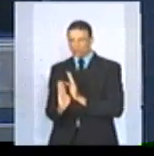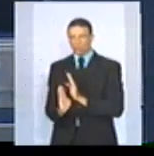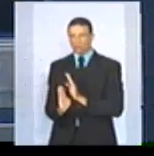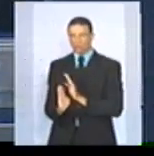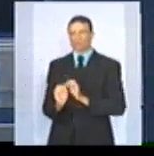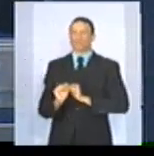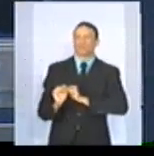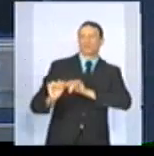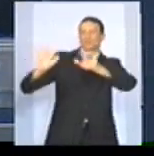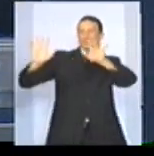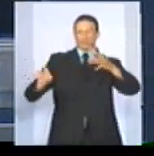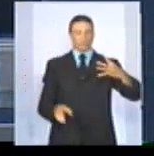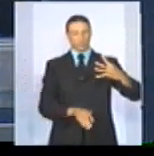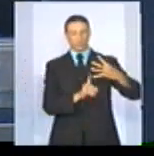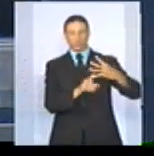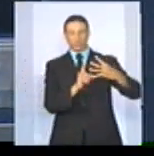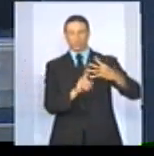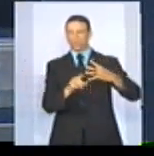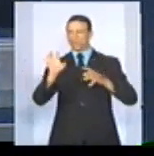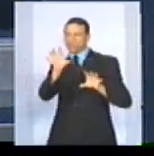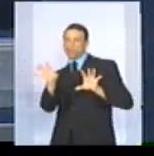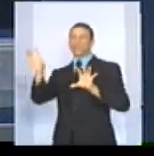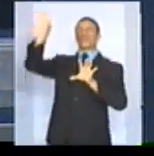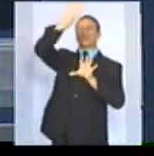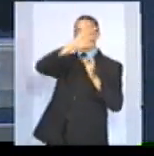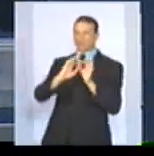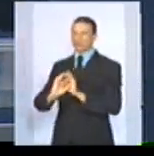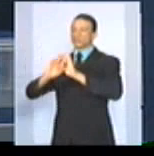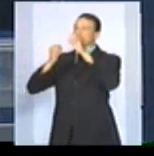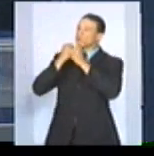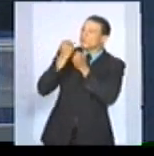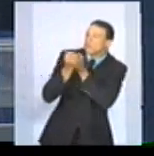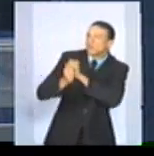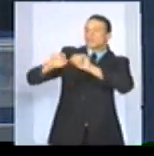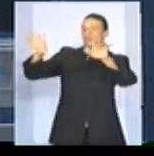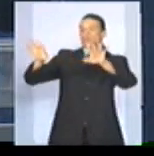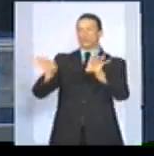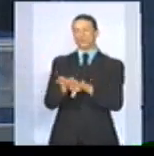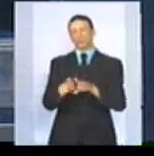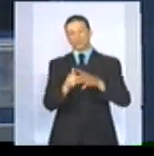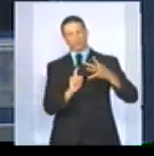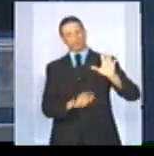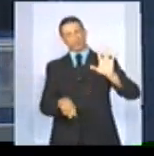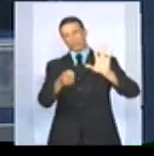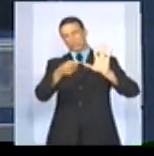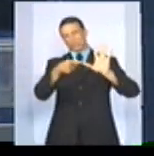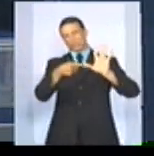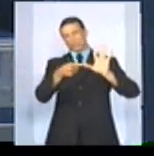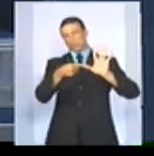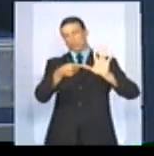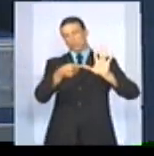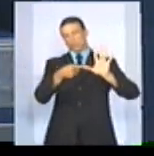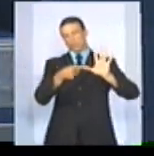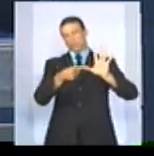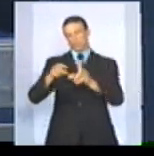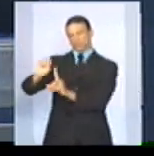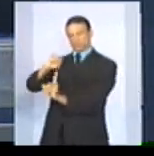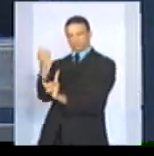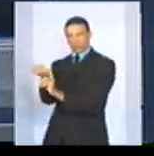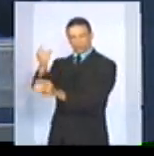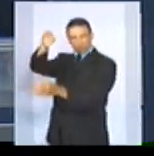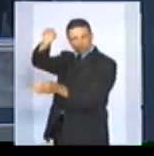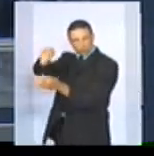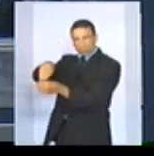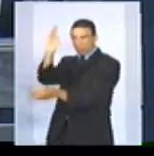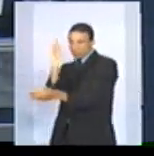estima a produção independente Regional quinto estima desenvolvimento econômico social econômico do país